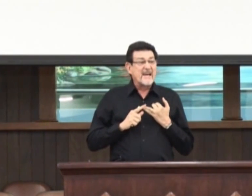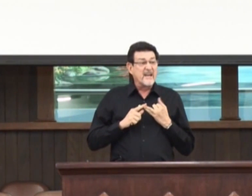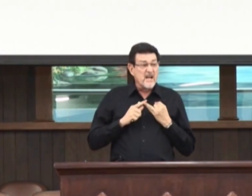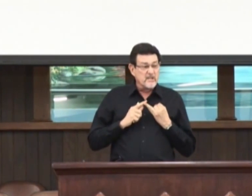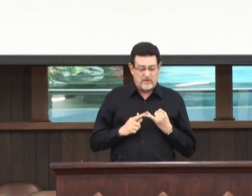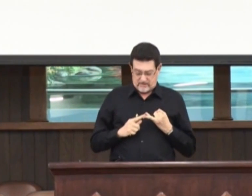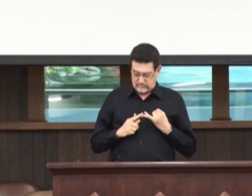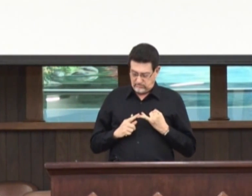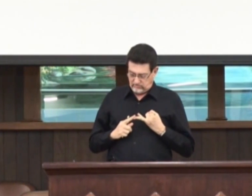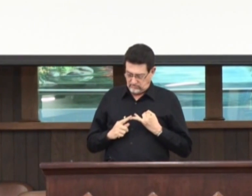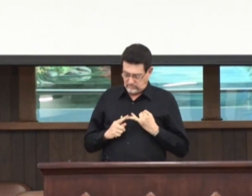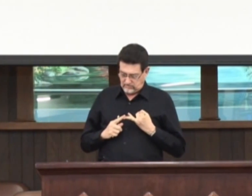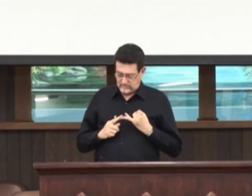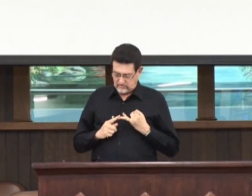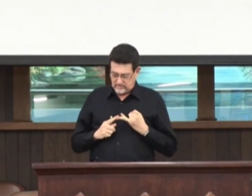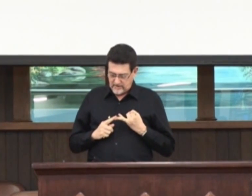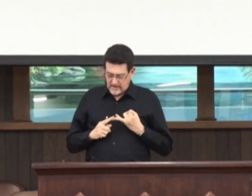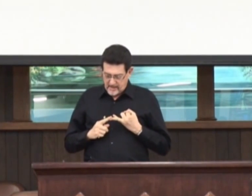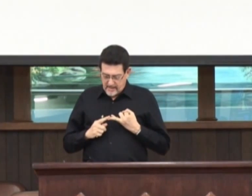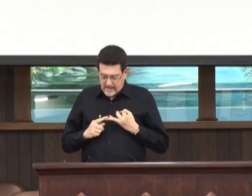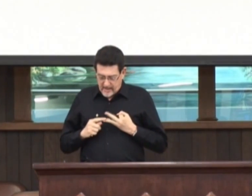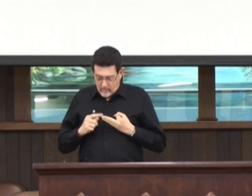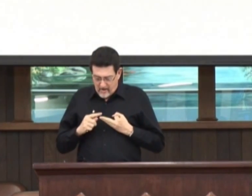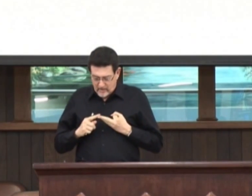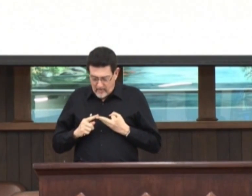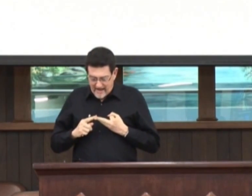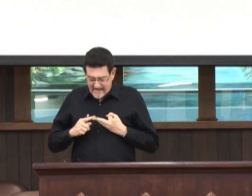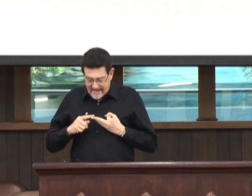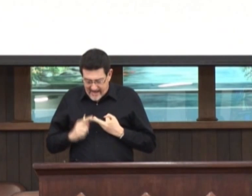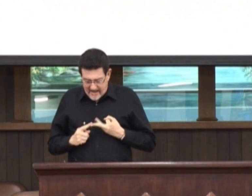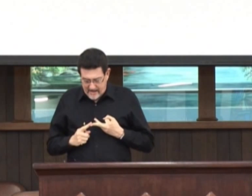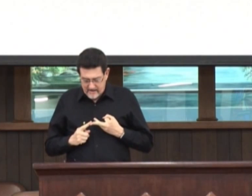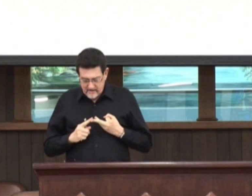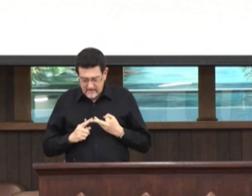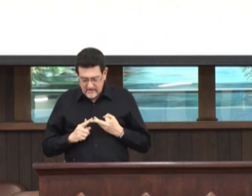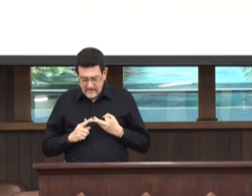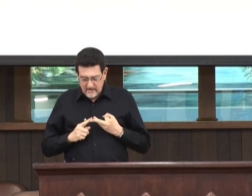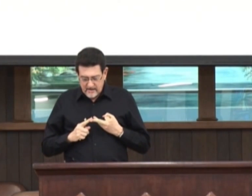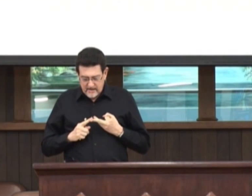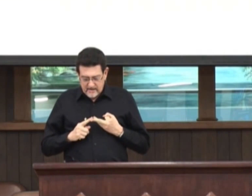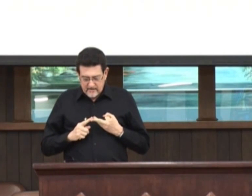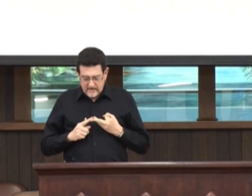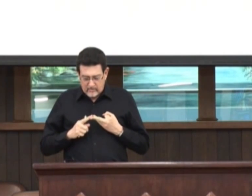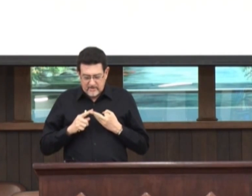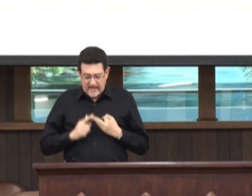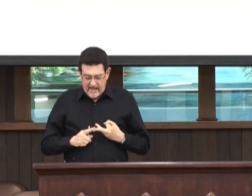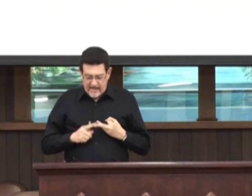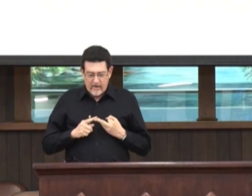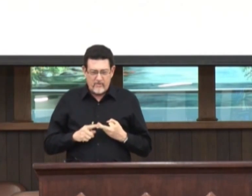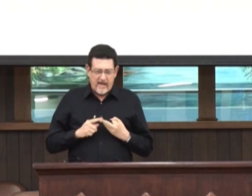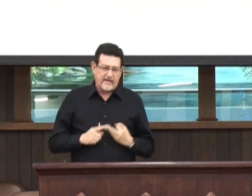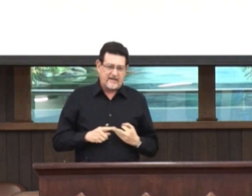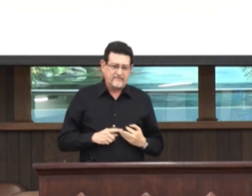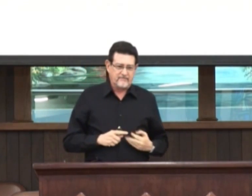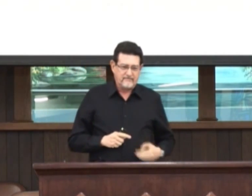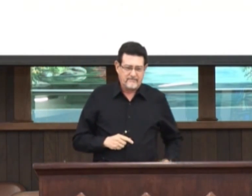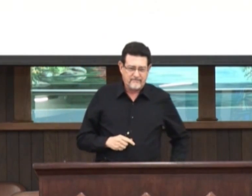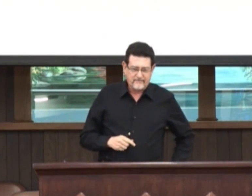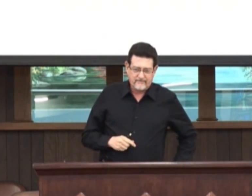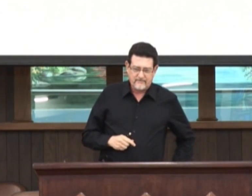Ele é grande. E quando Ele quer, não tem quem não